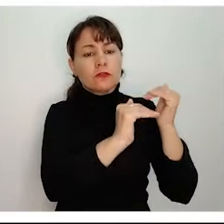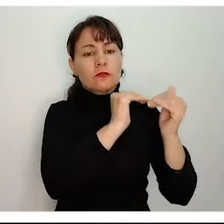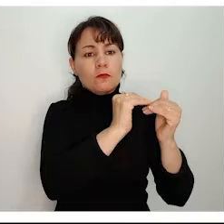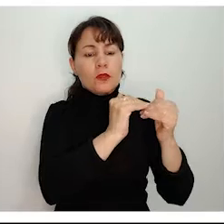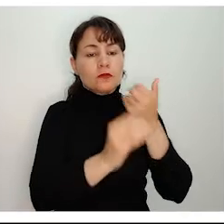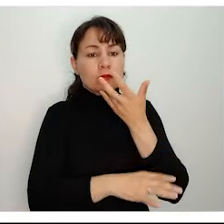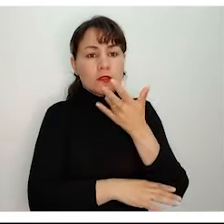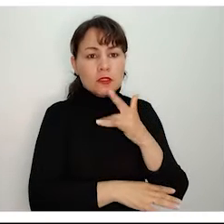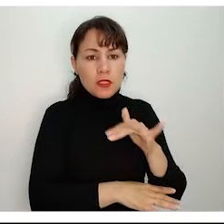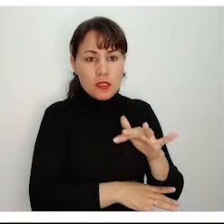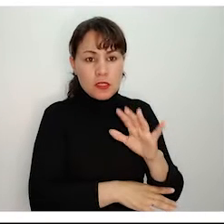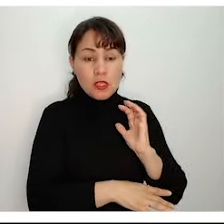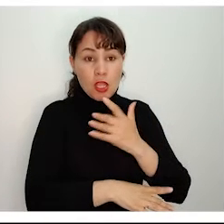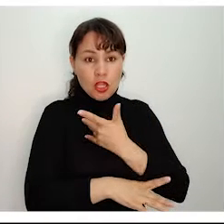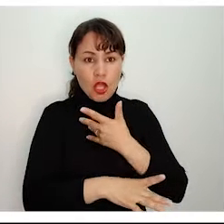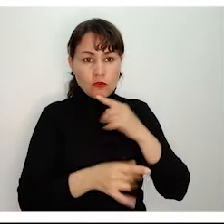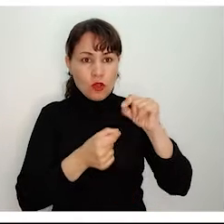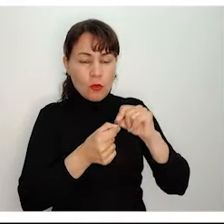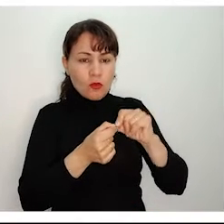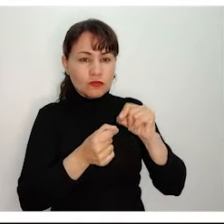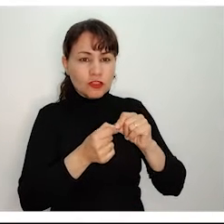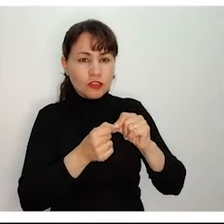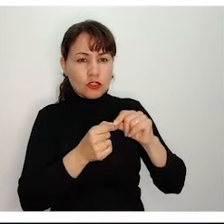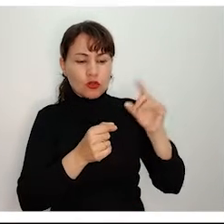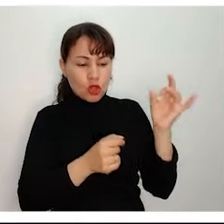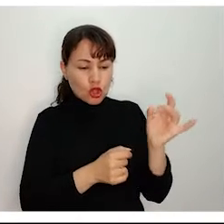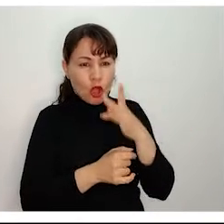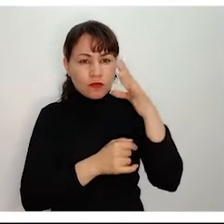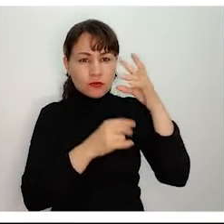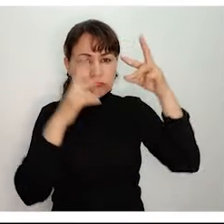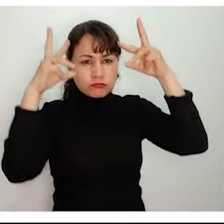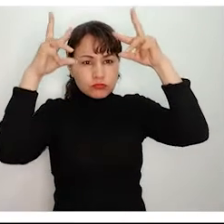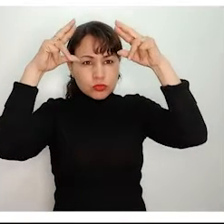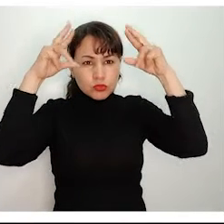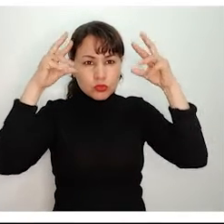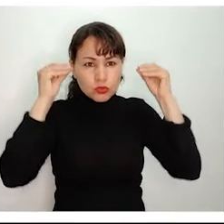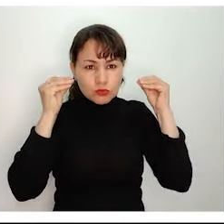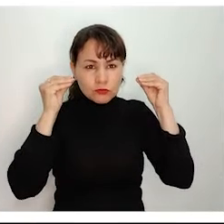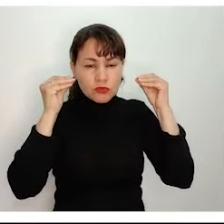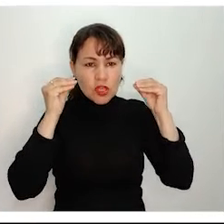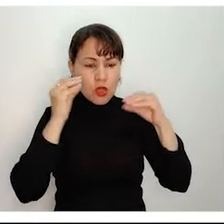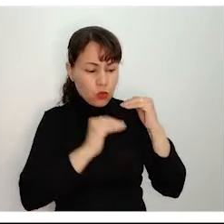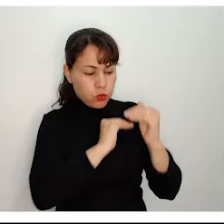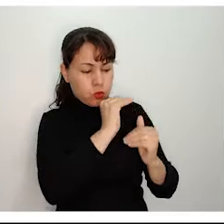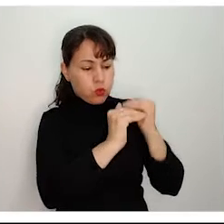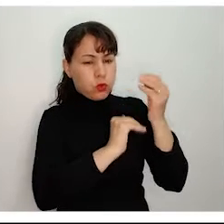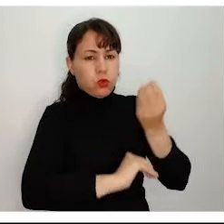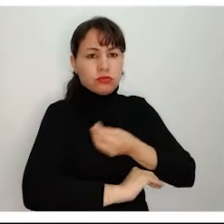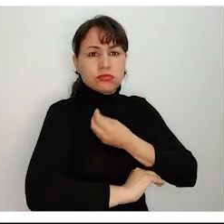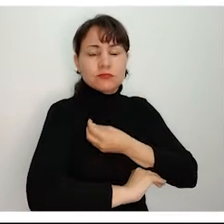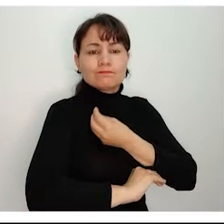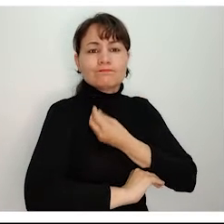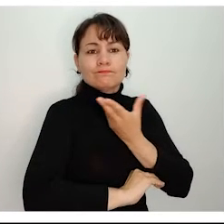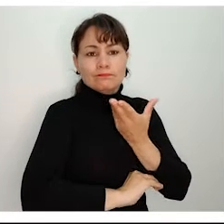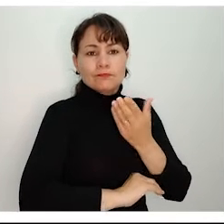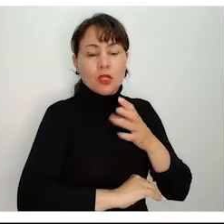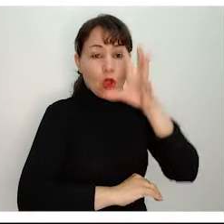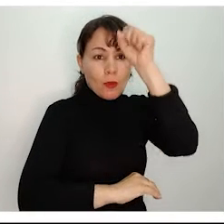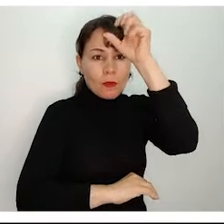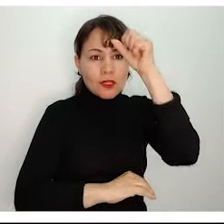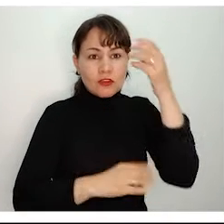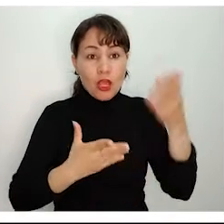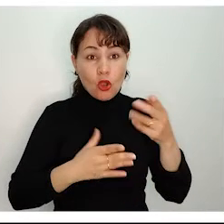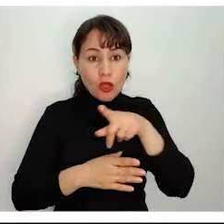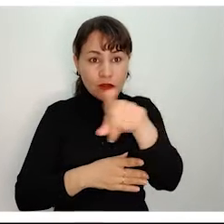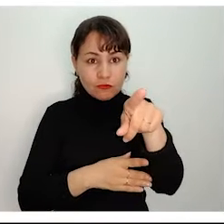no desenvolvimento da criança. E nós vamos formando novas sinapses, na verdade, ao longo de toda a nossa vida, enquanto estamos